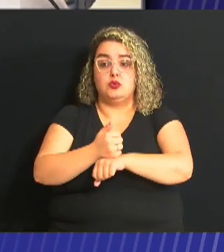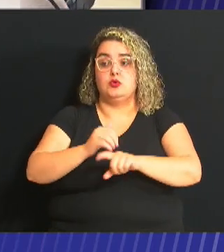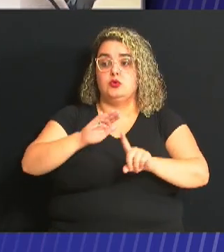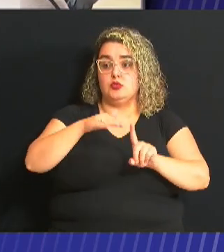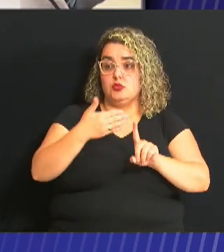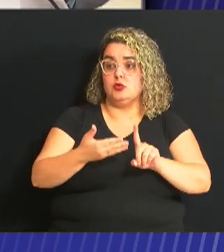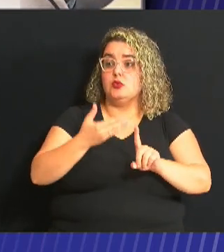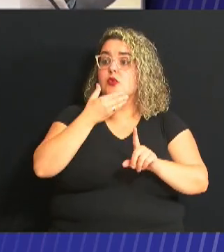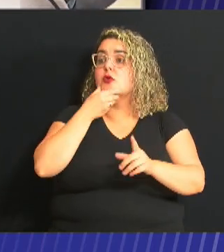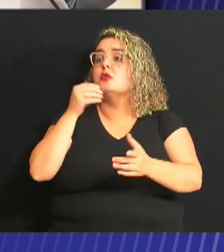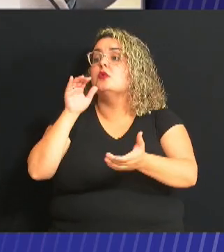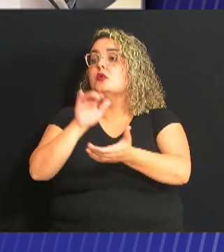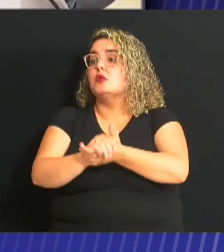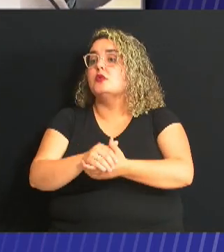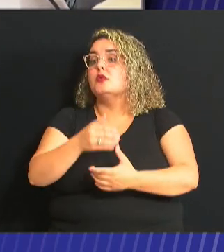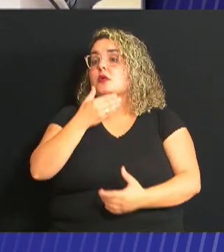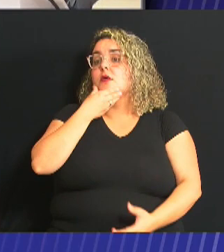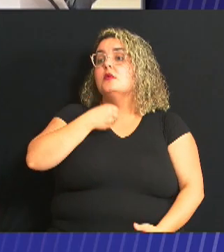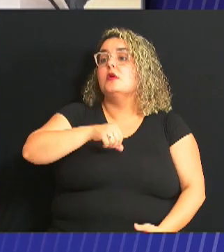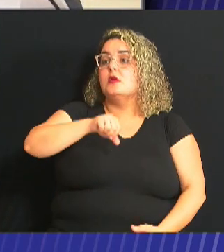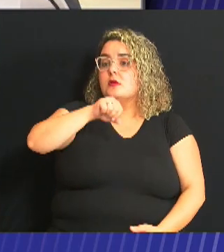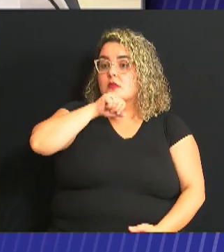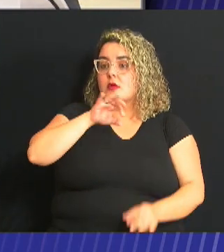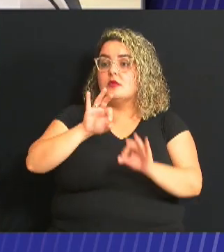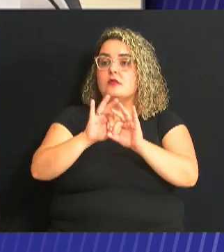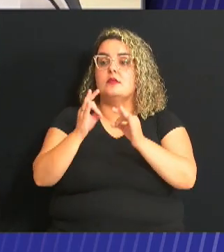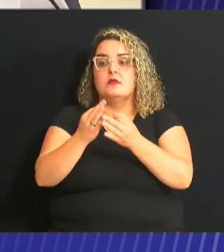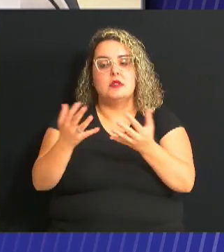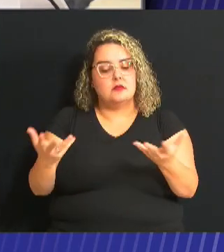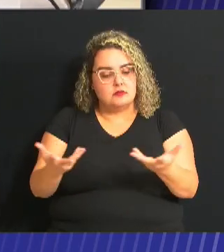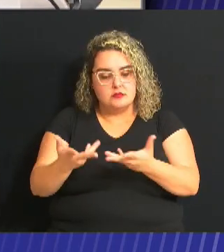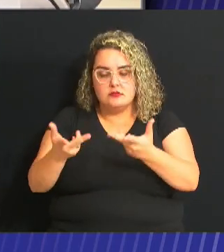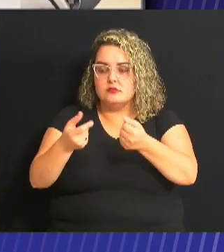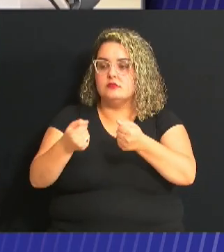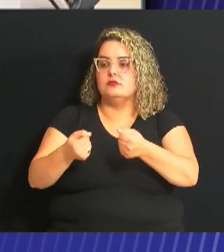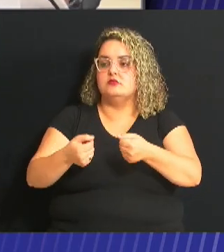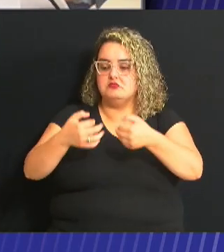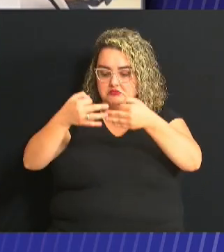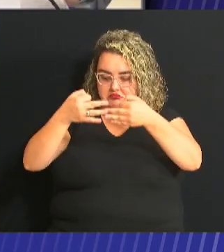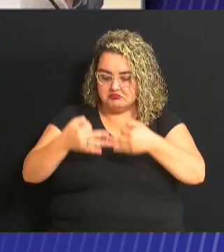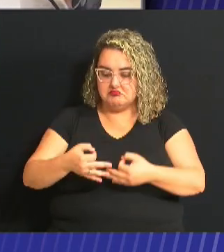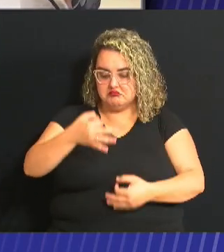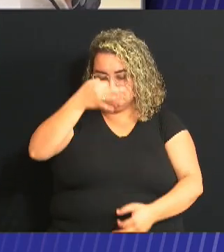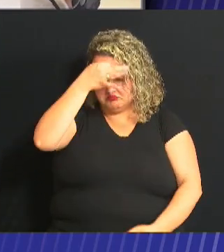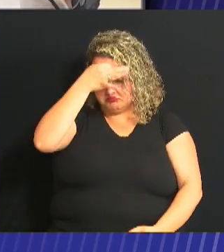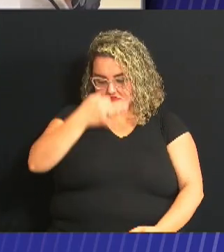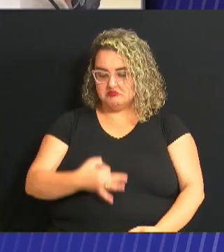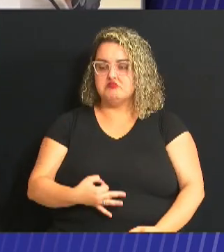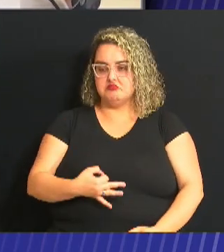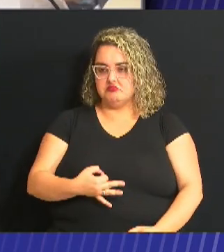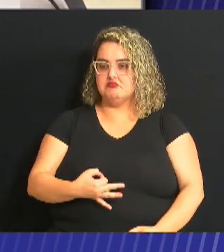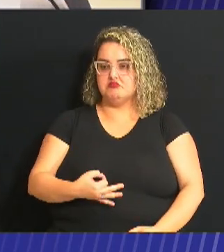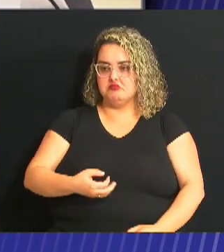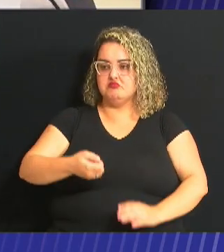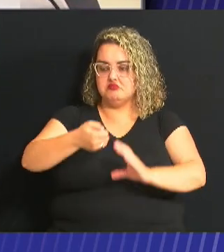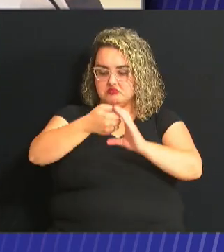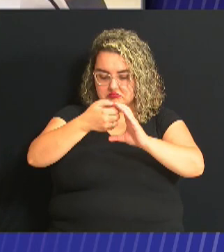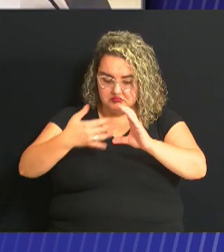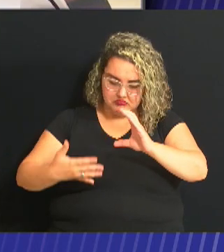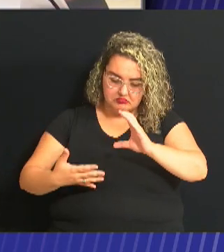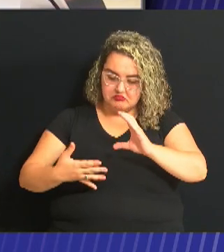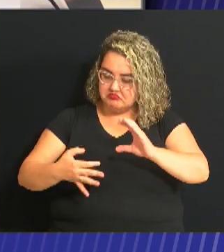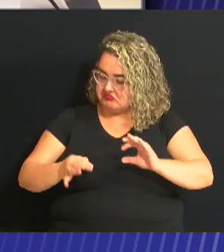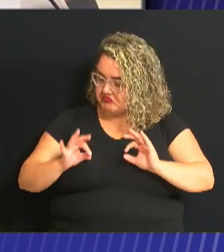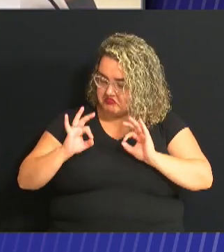esposo e pai de família exemplar, íntegro, honesto, dotado de caráter